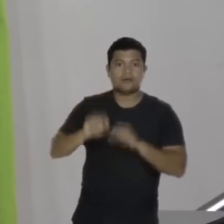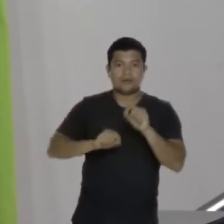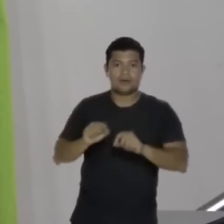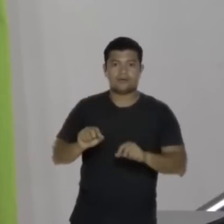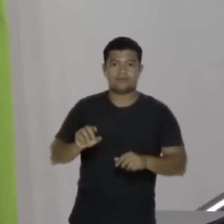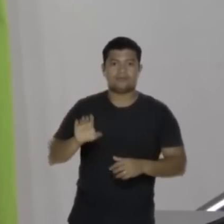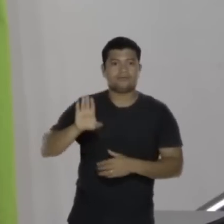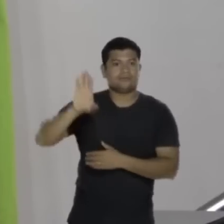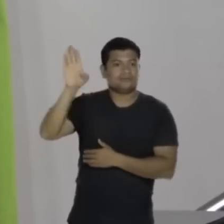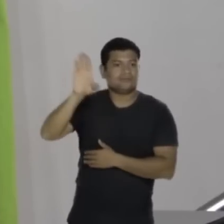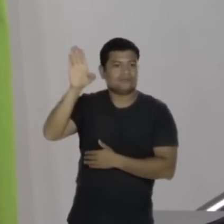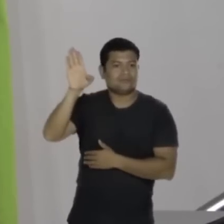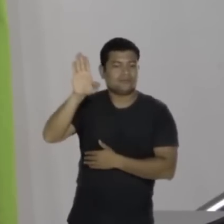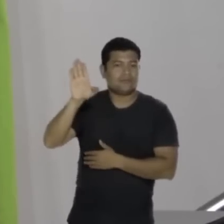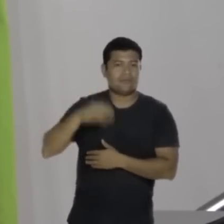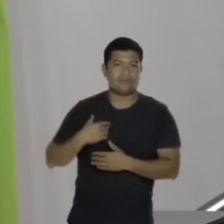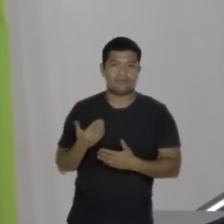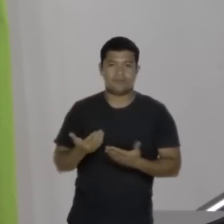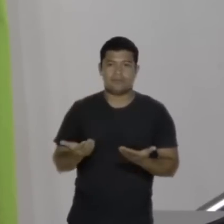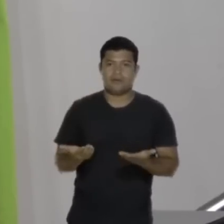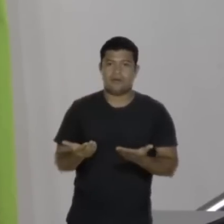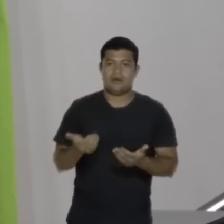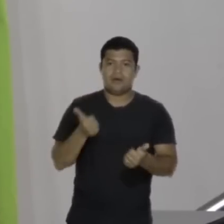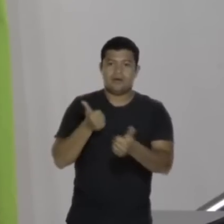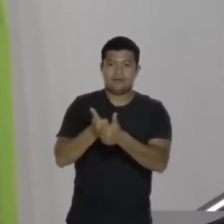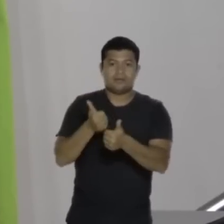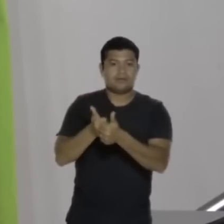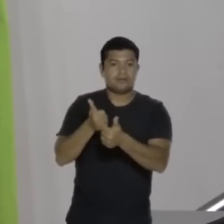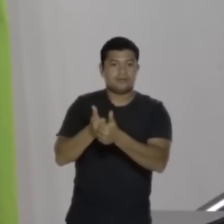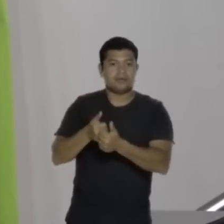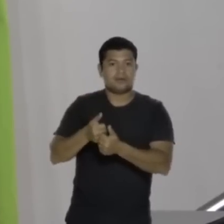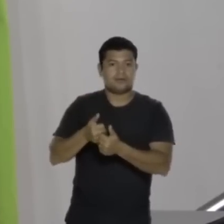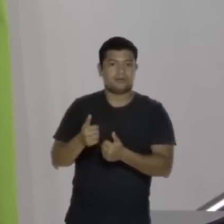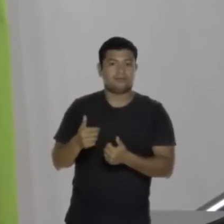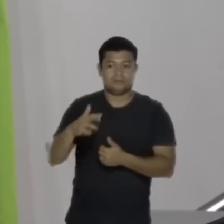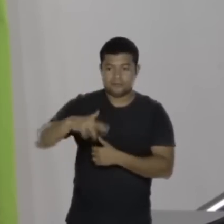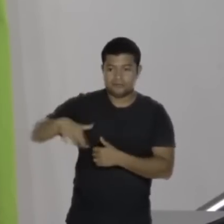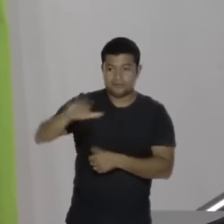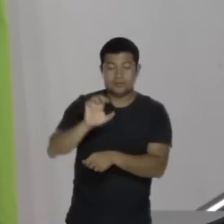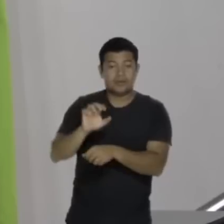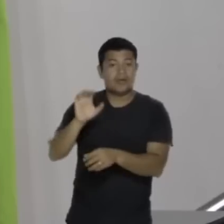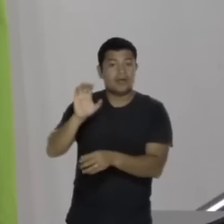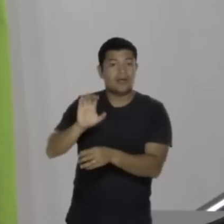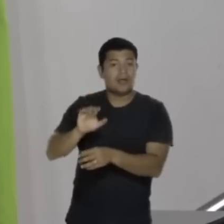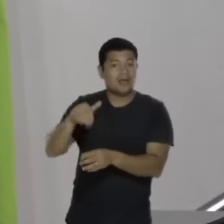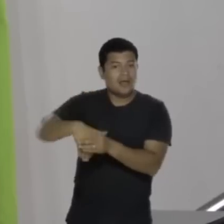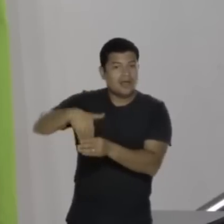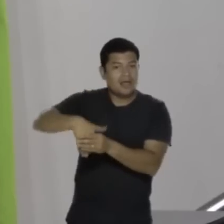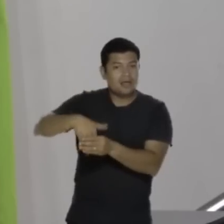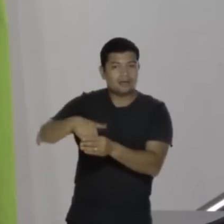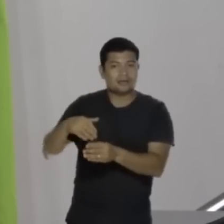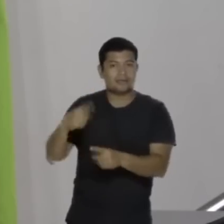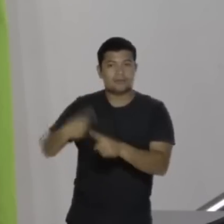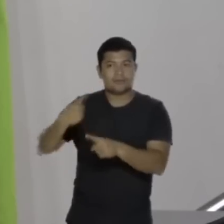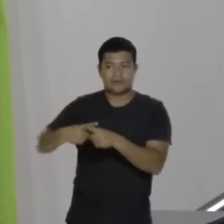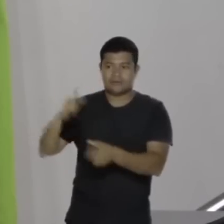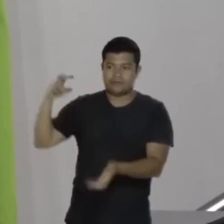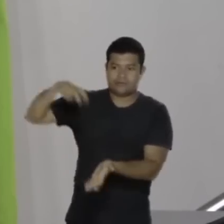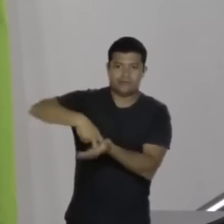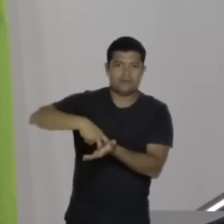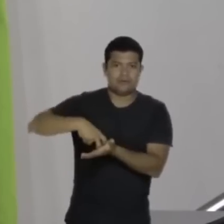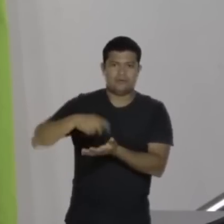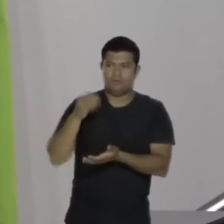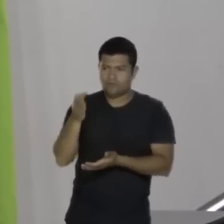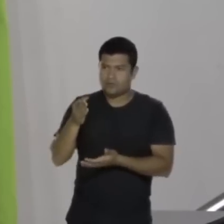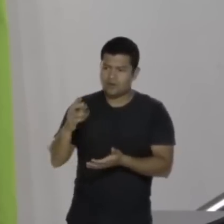Tribunal Regional Eleitoral cortou as asinhas da princesa. Por quê? A senhora foi condenada. A senhora não vai